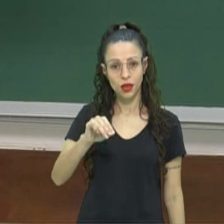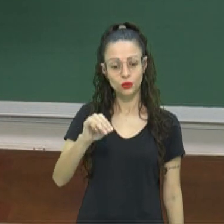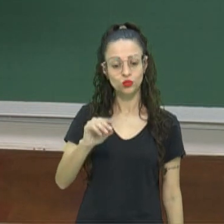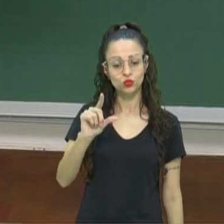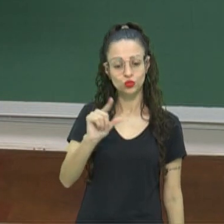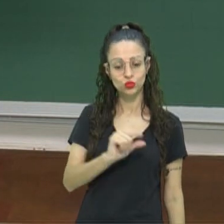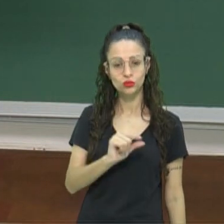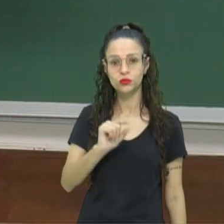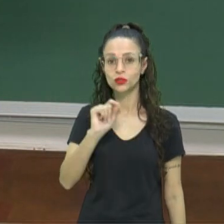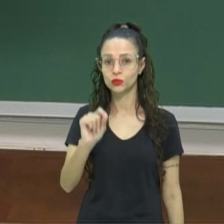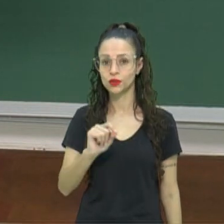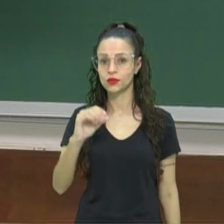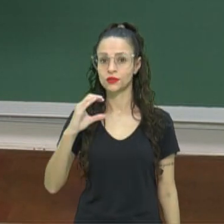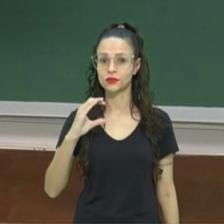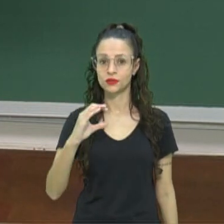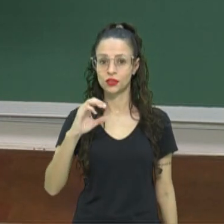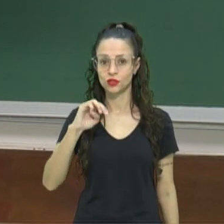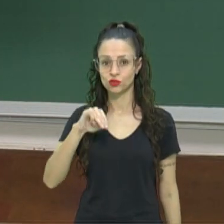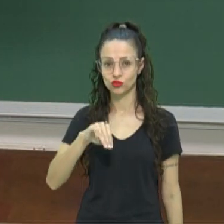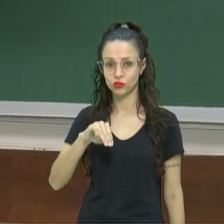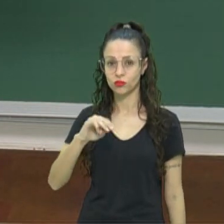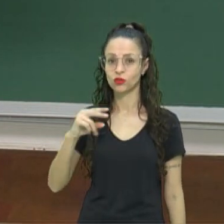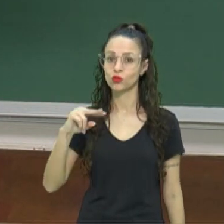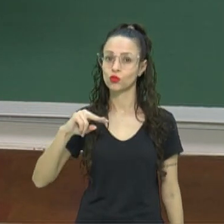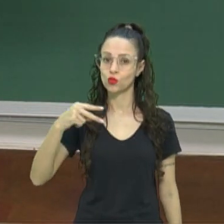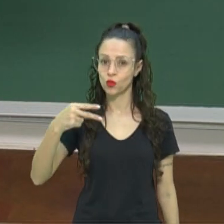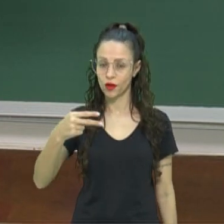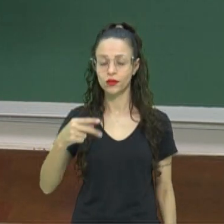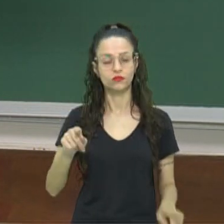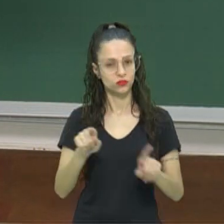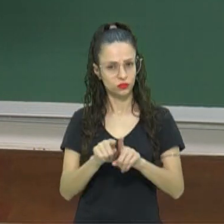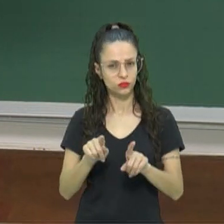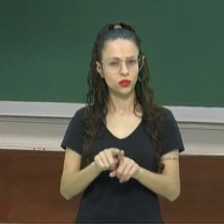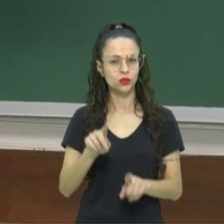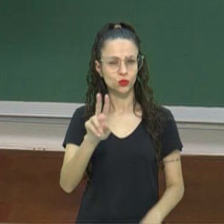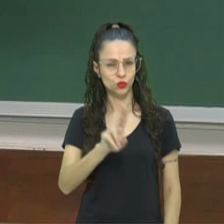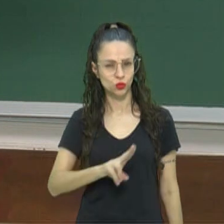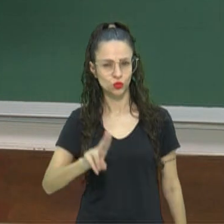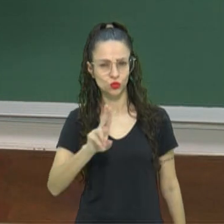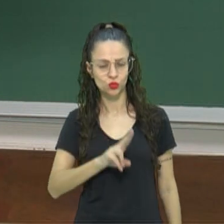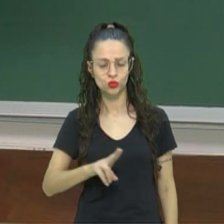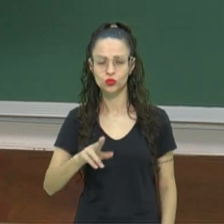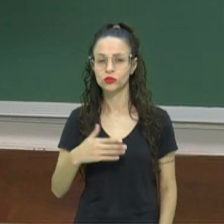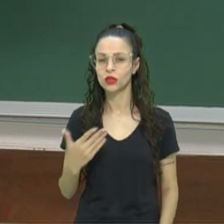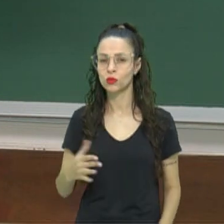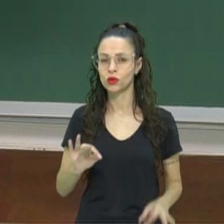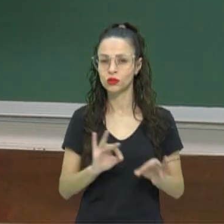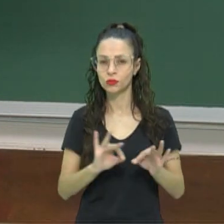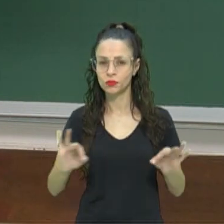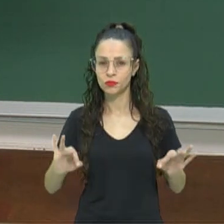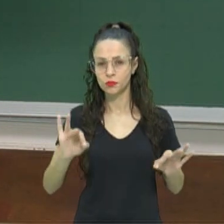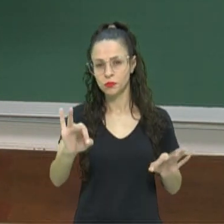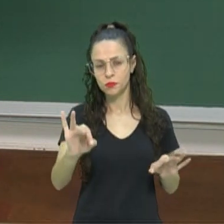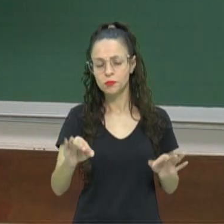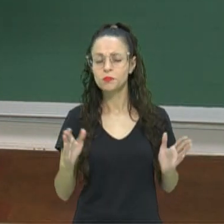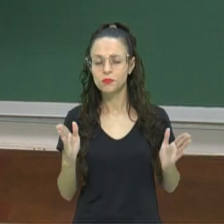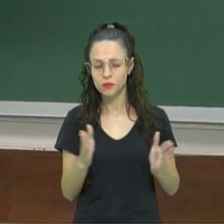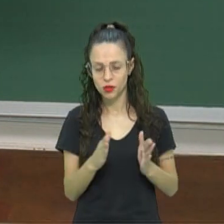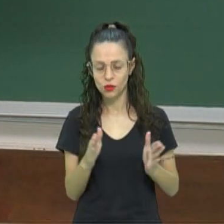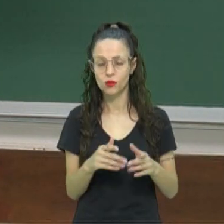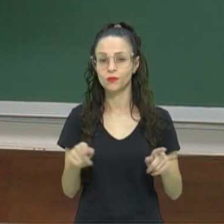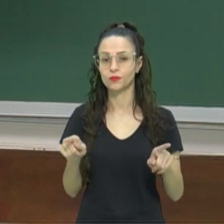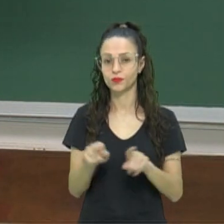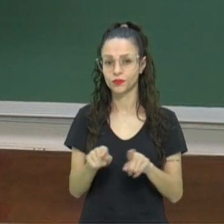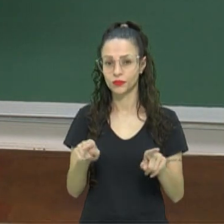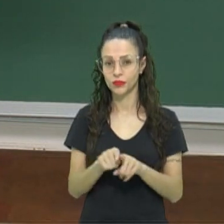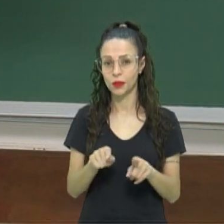é centímetro quadrado, também é bastante usado quando você quer delimitar medidas um pouco menores. Nós temos